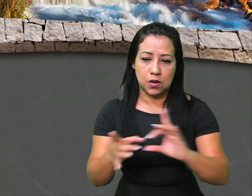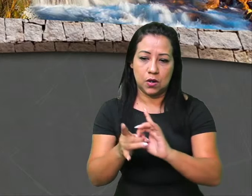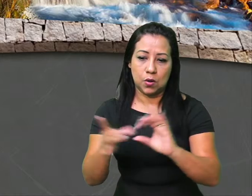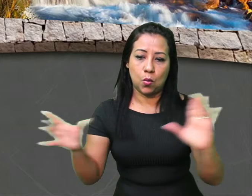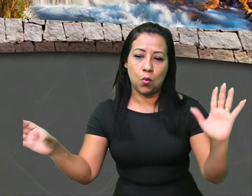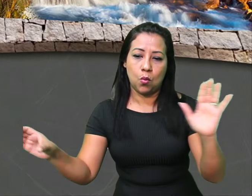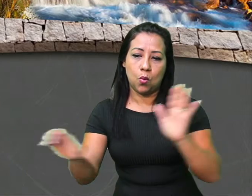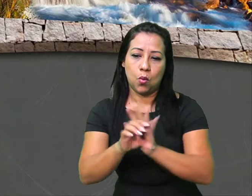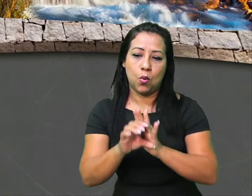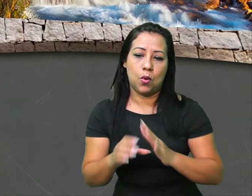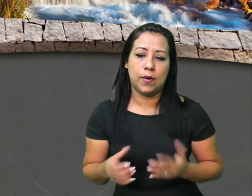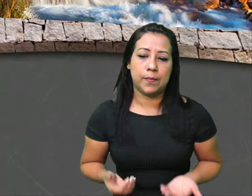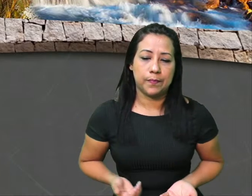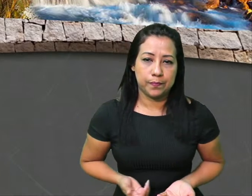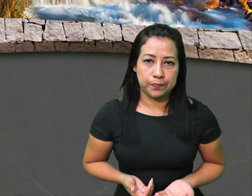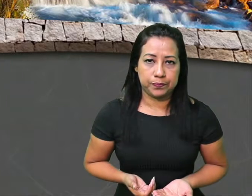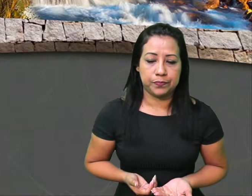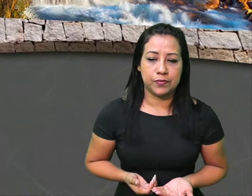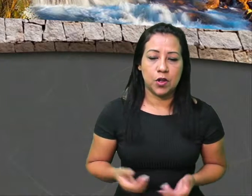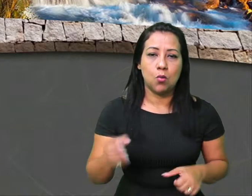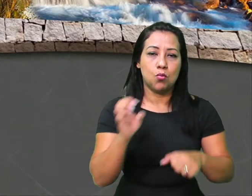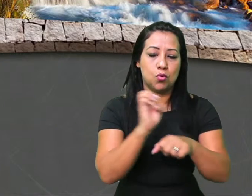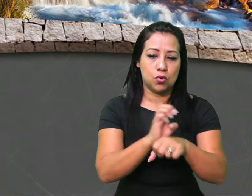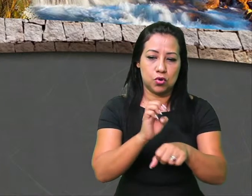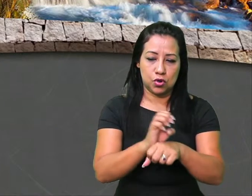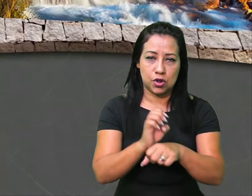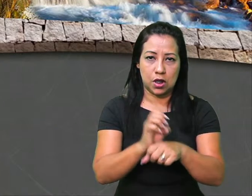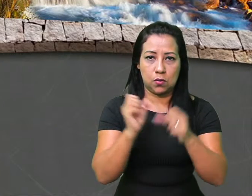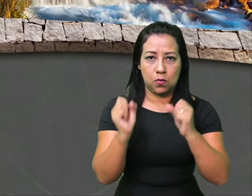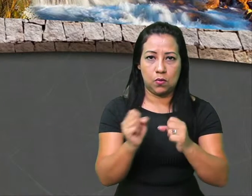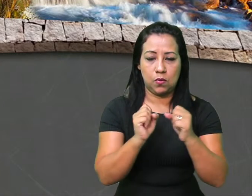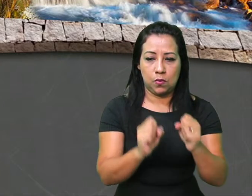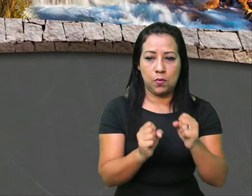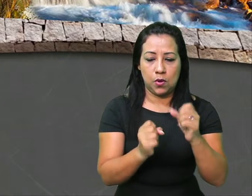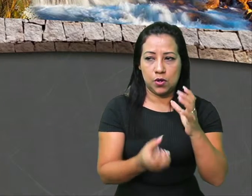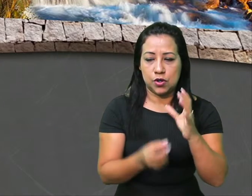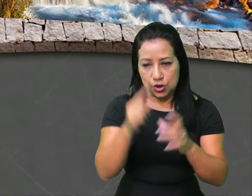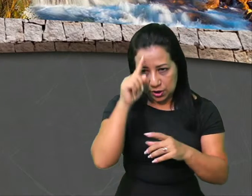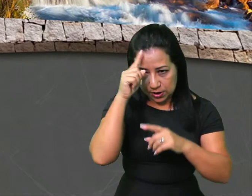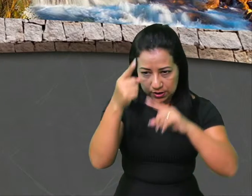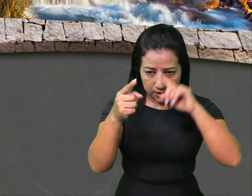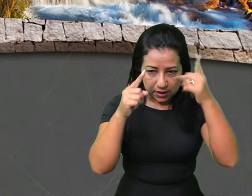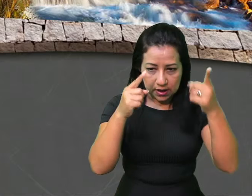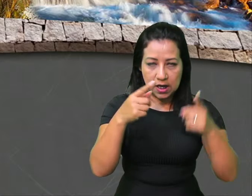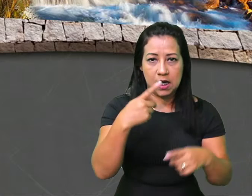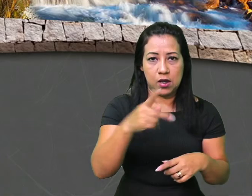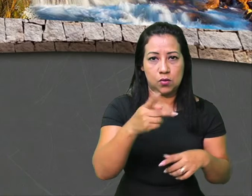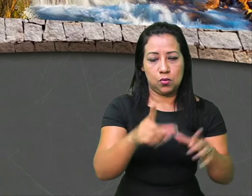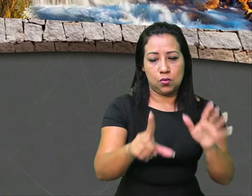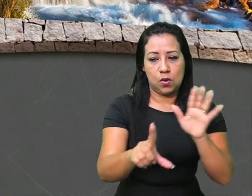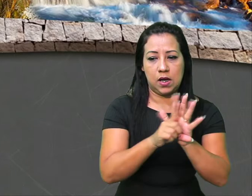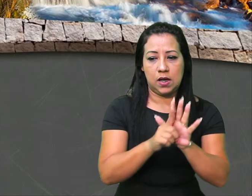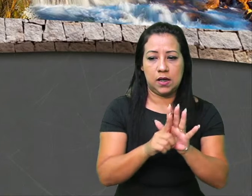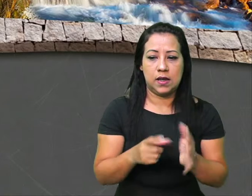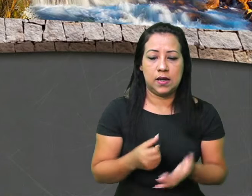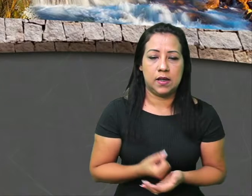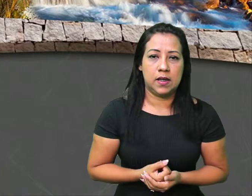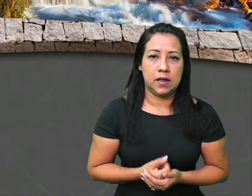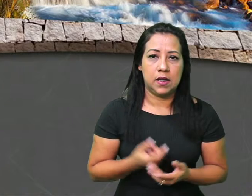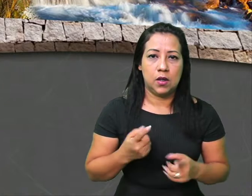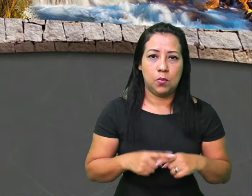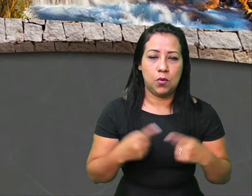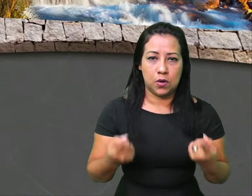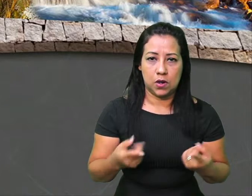podem criar as suas leis, desde que não vão contra a Constituição, porque o Brasil é um país de uma unidade